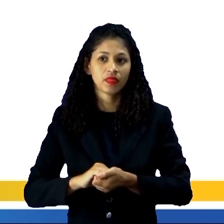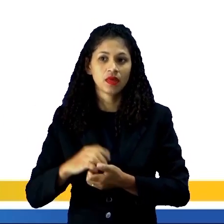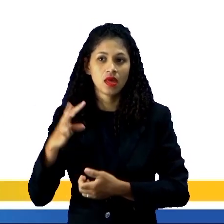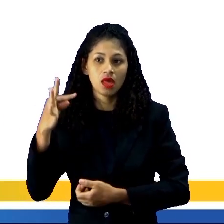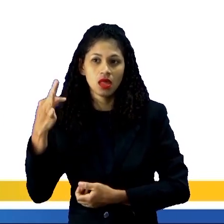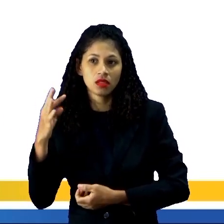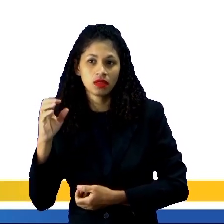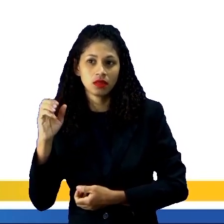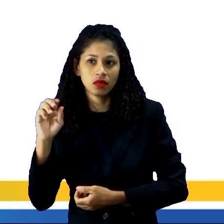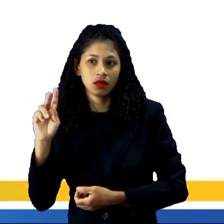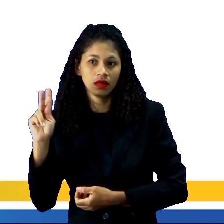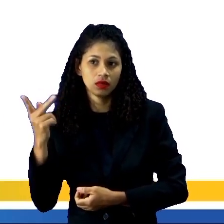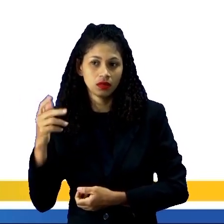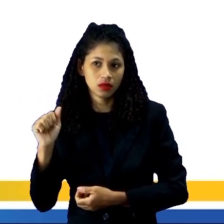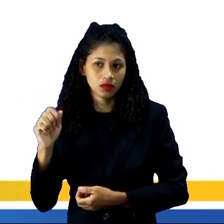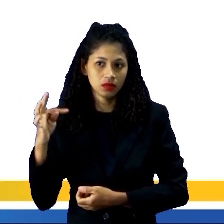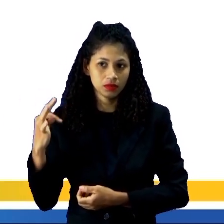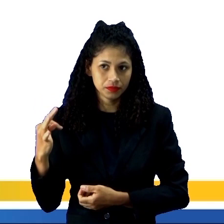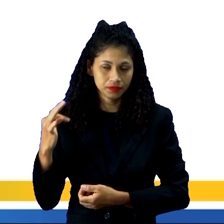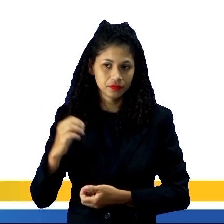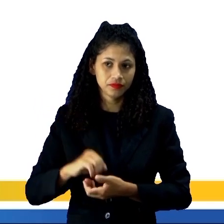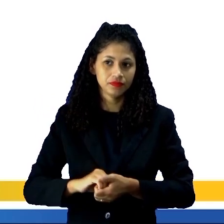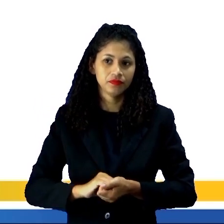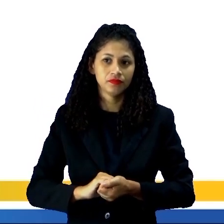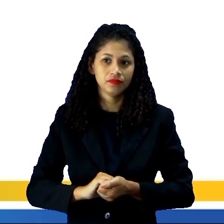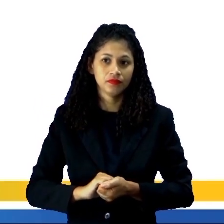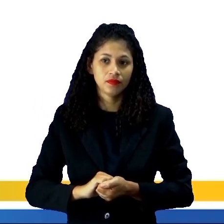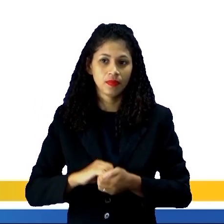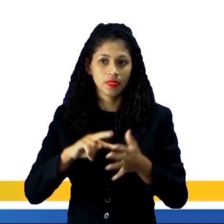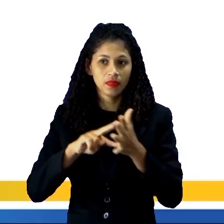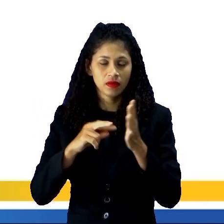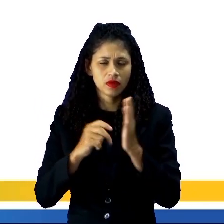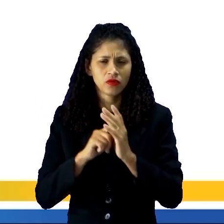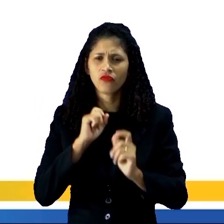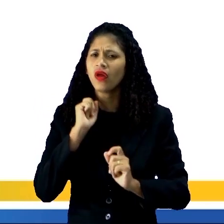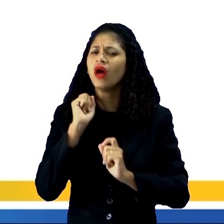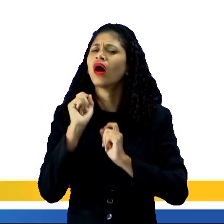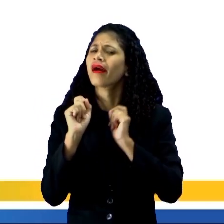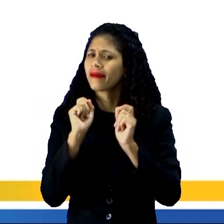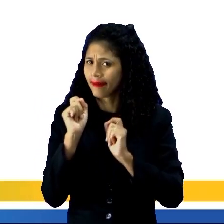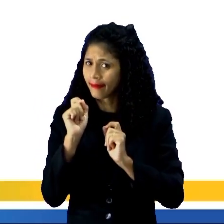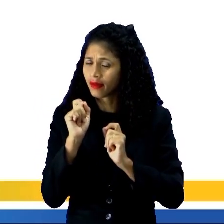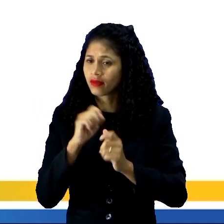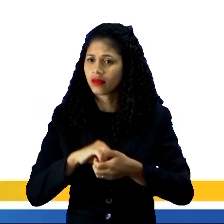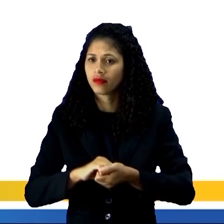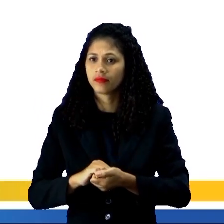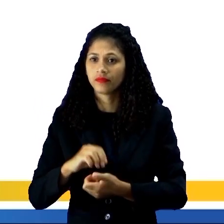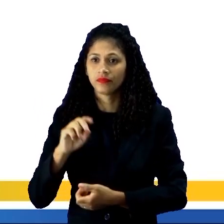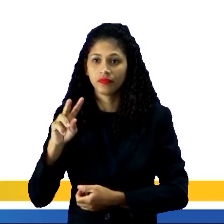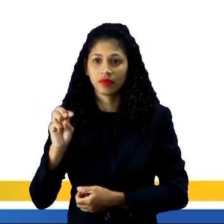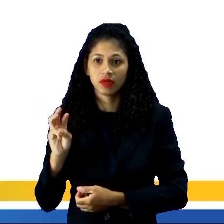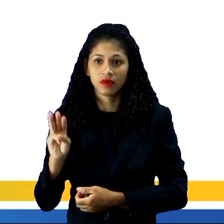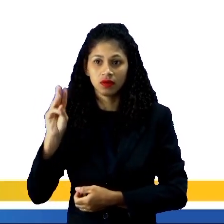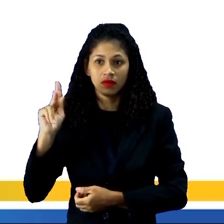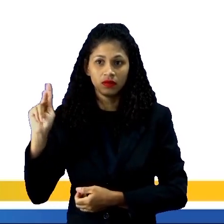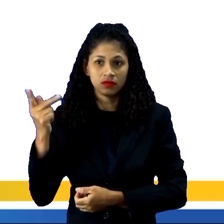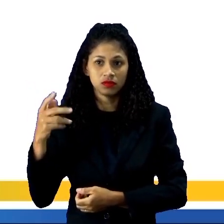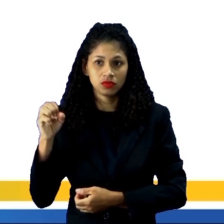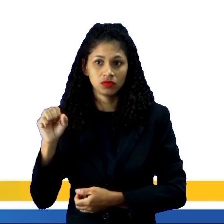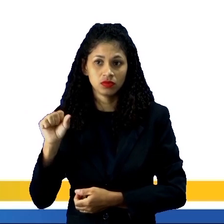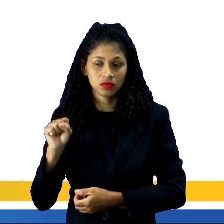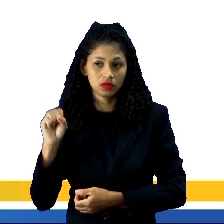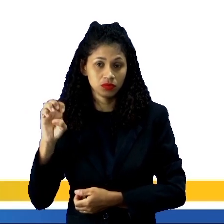que, whose, que significa quem, vai se referir aí a alguma pessoa, né? E nós temos o whom, que